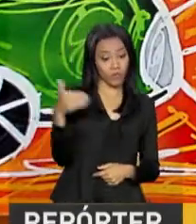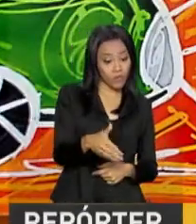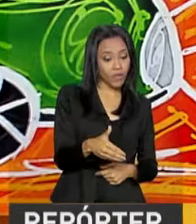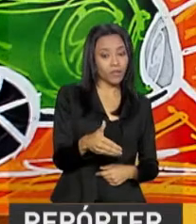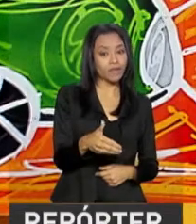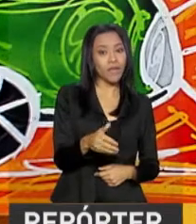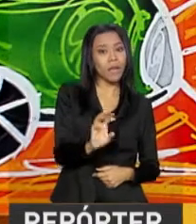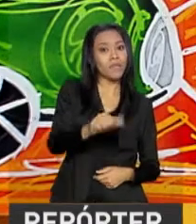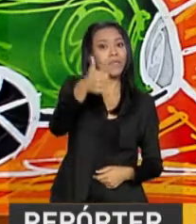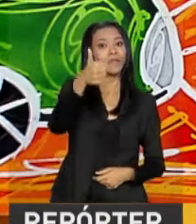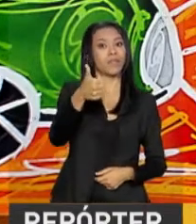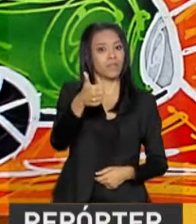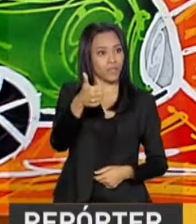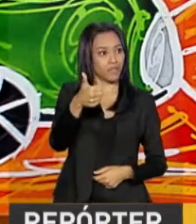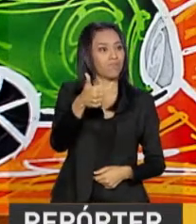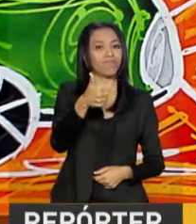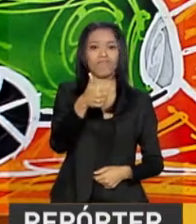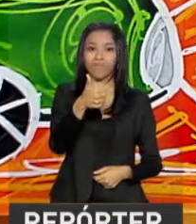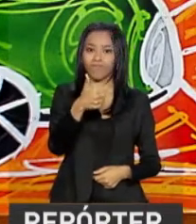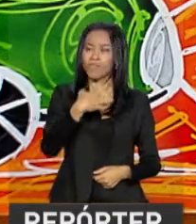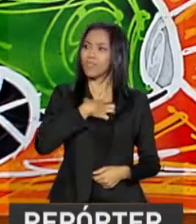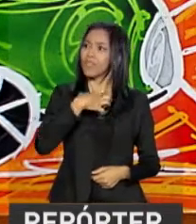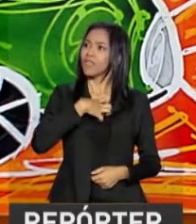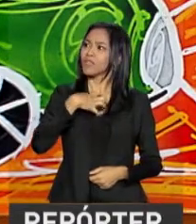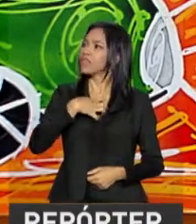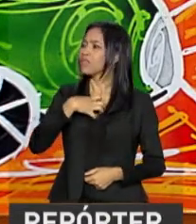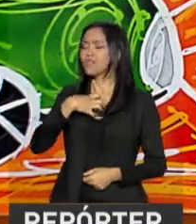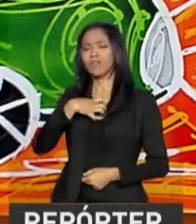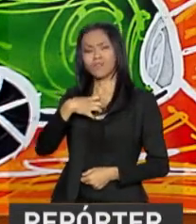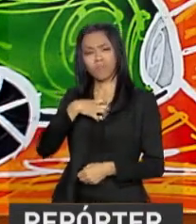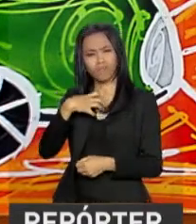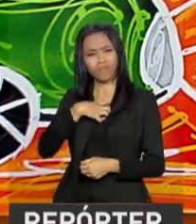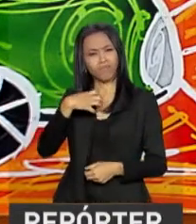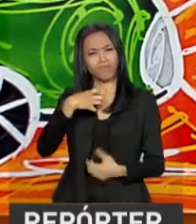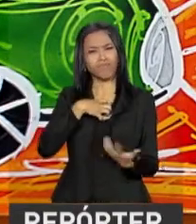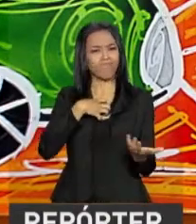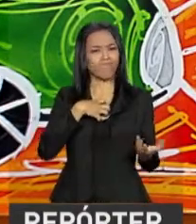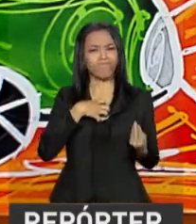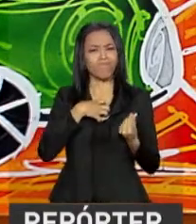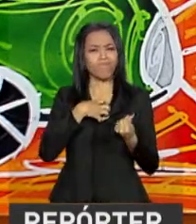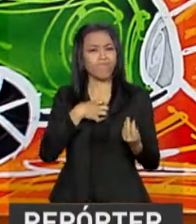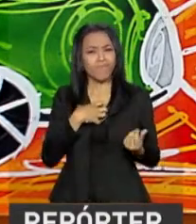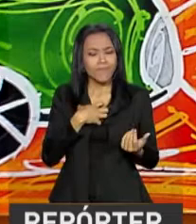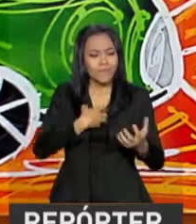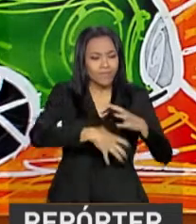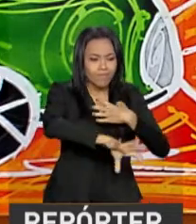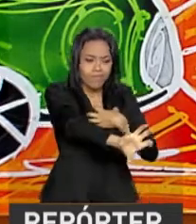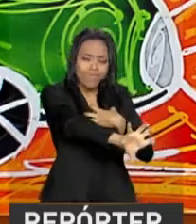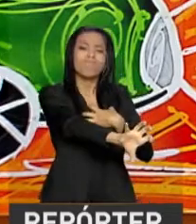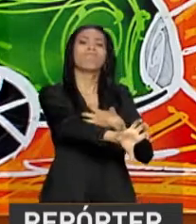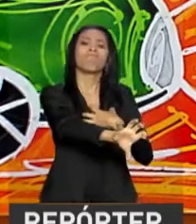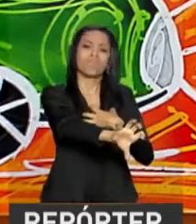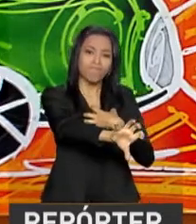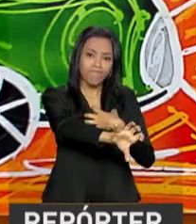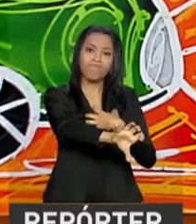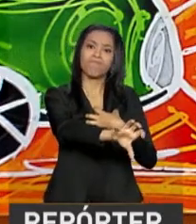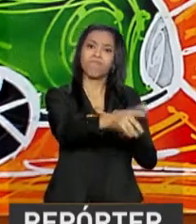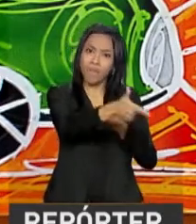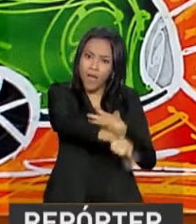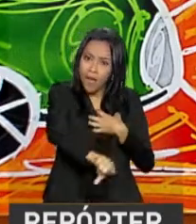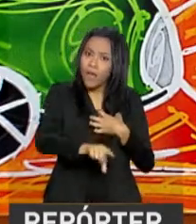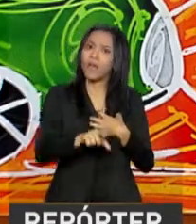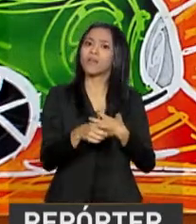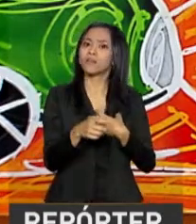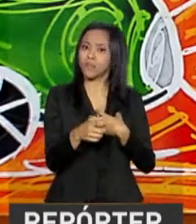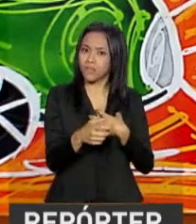a primeira acho que se torna uma pessoa mais de uma maior empatia você consegue se colocar mais no